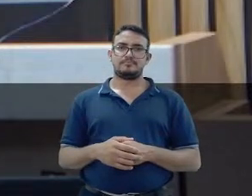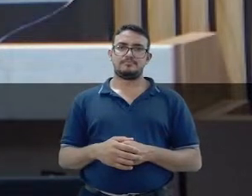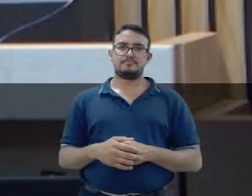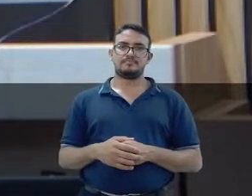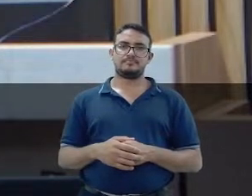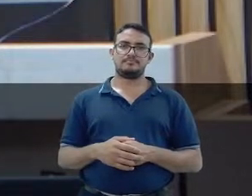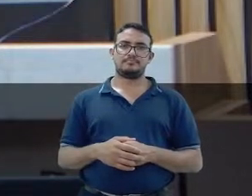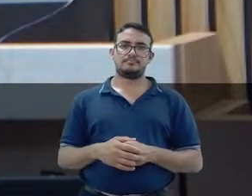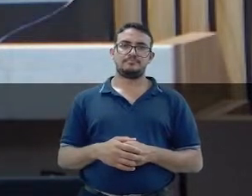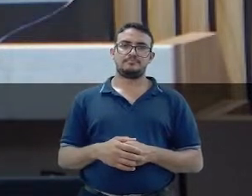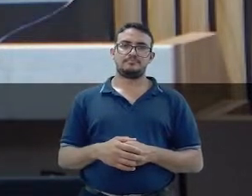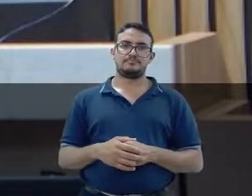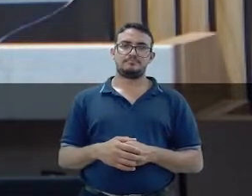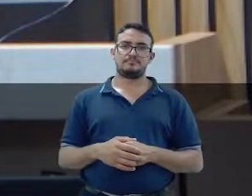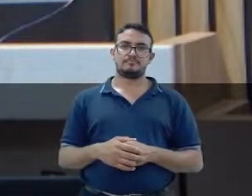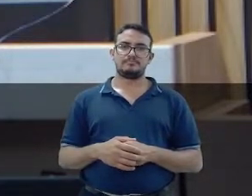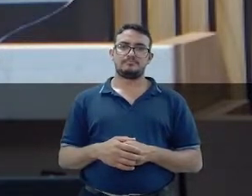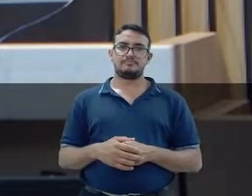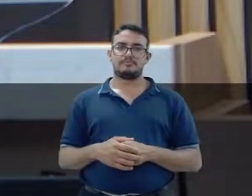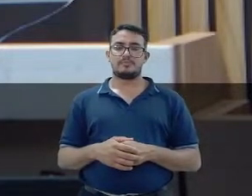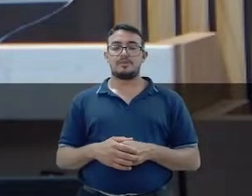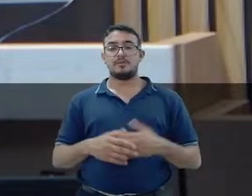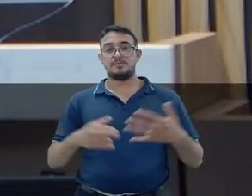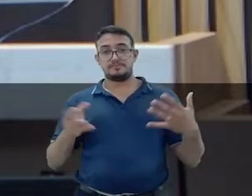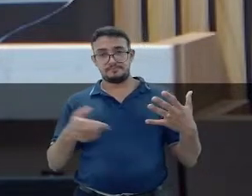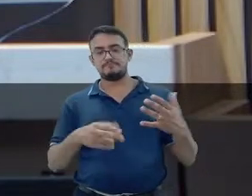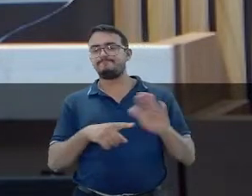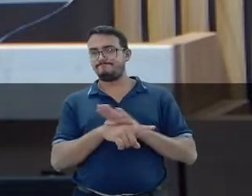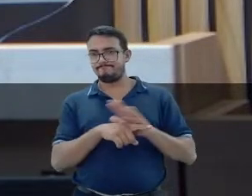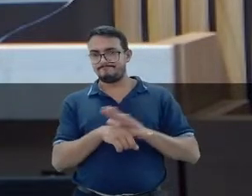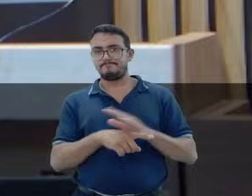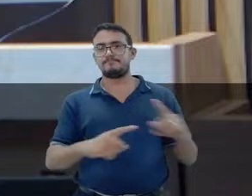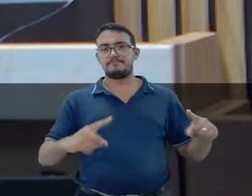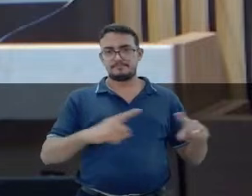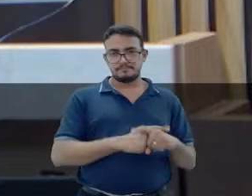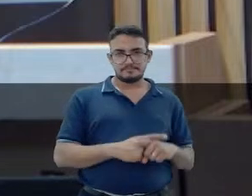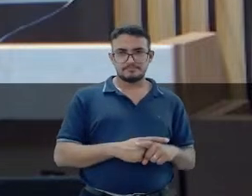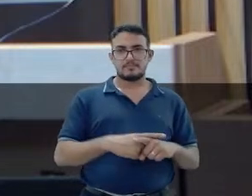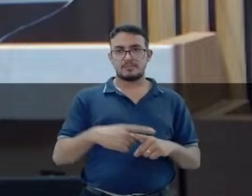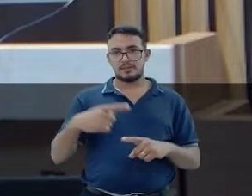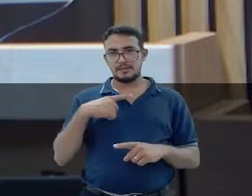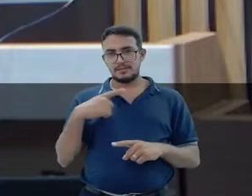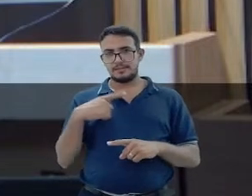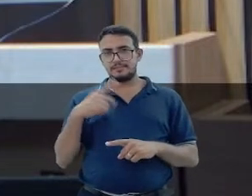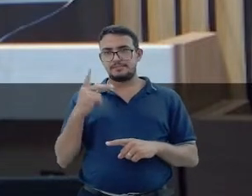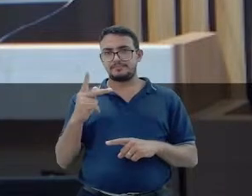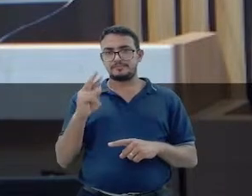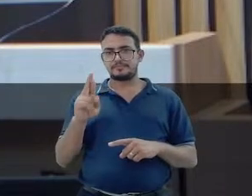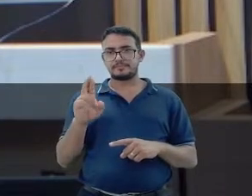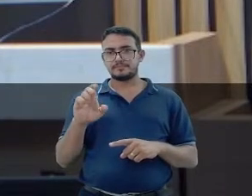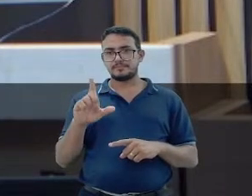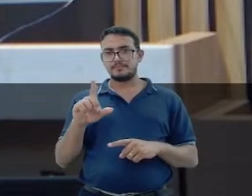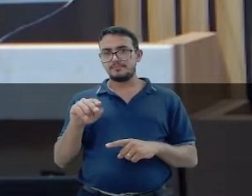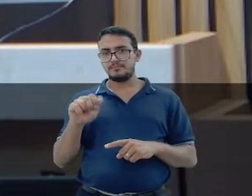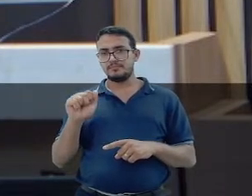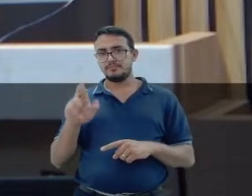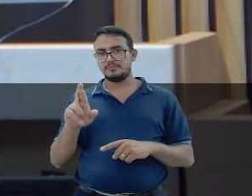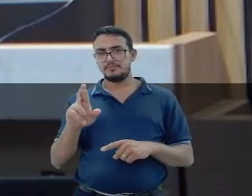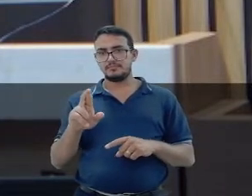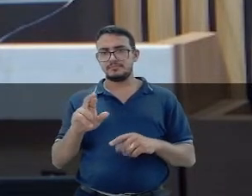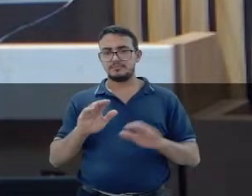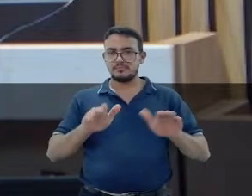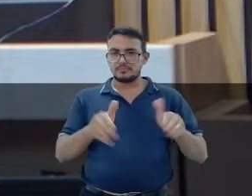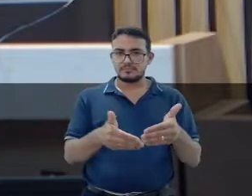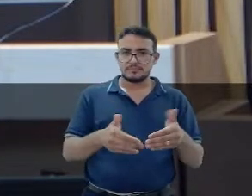Eu estou conhecendo dos recursos e das contrarrazões. Há uma preliminar, cerceamento de defesa.